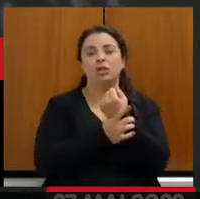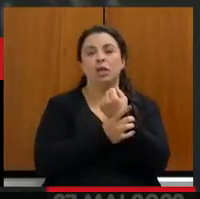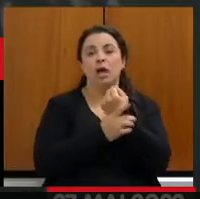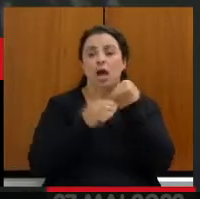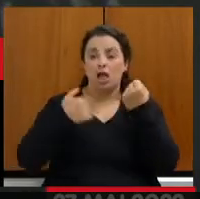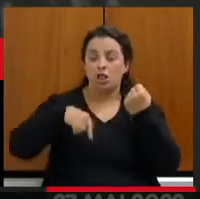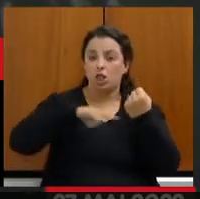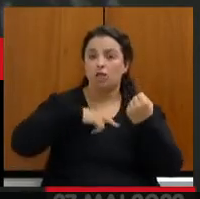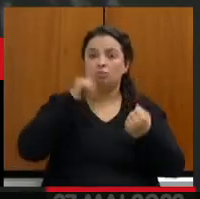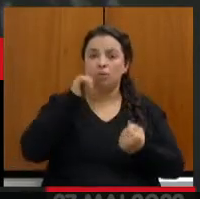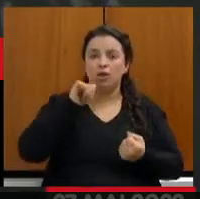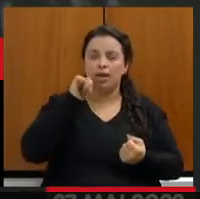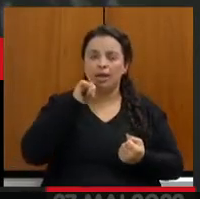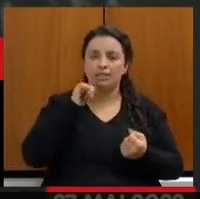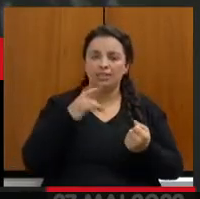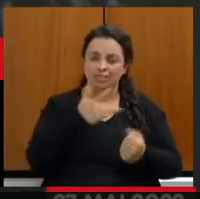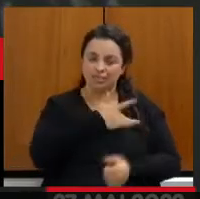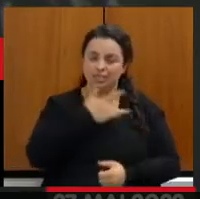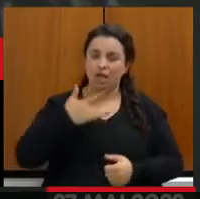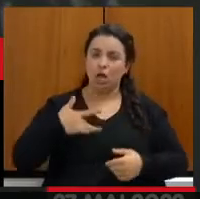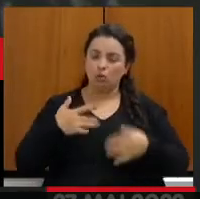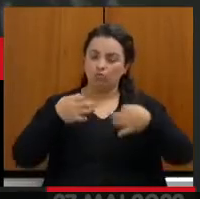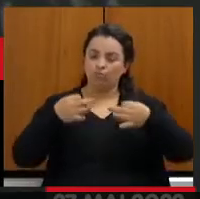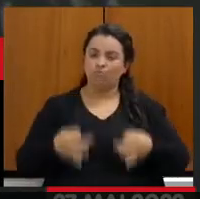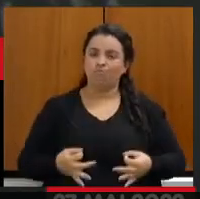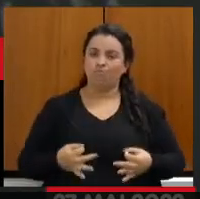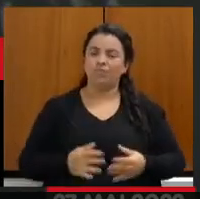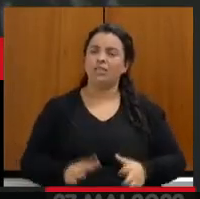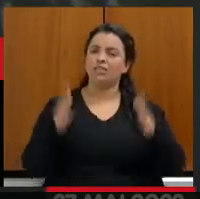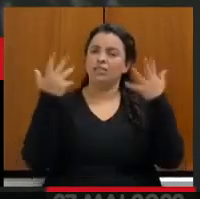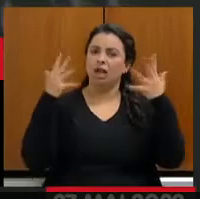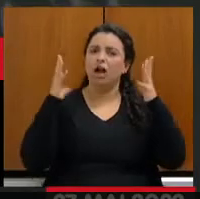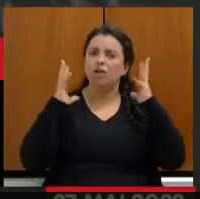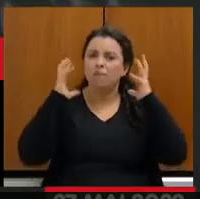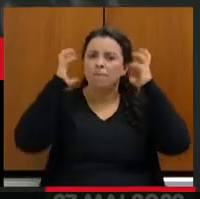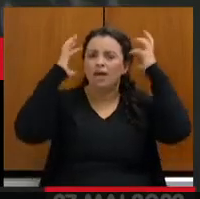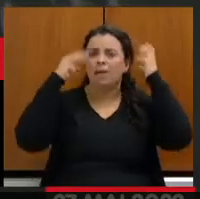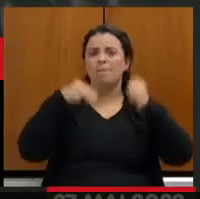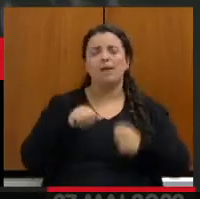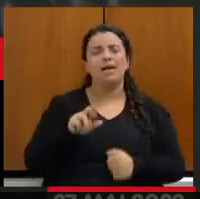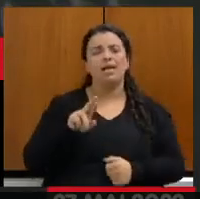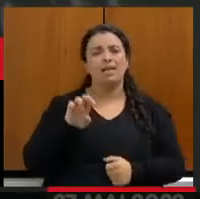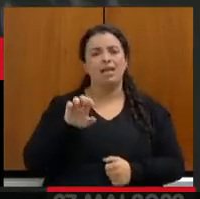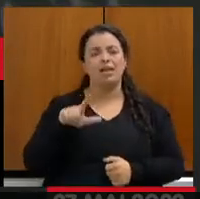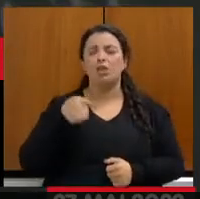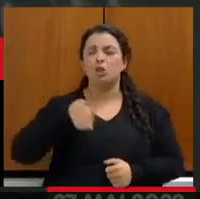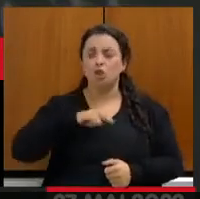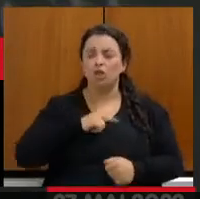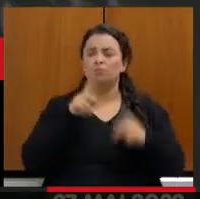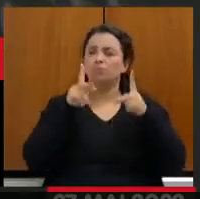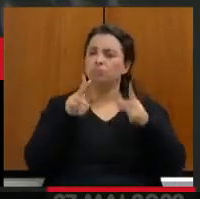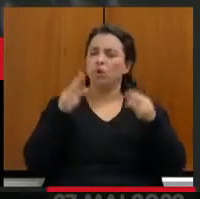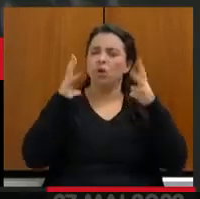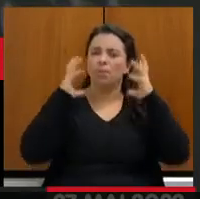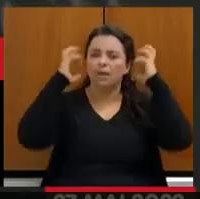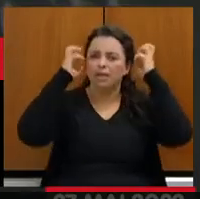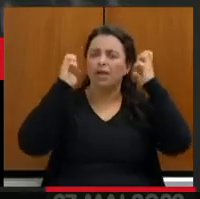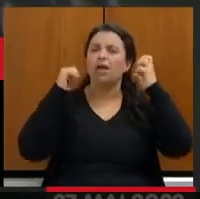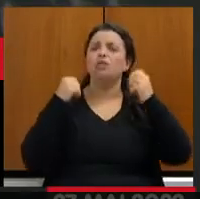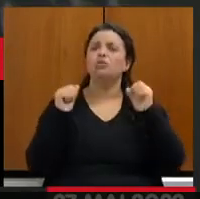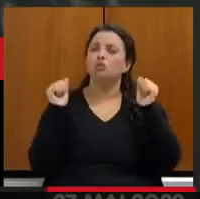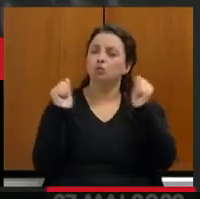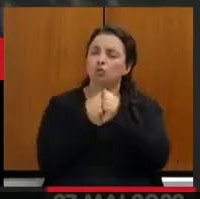saúde com dignidade e salve Mariele somos todas Mariele C vamos caminhar